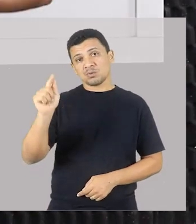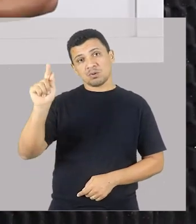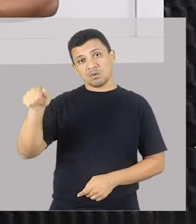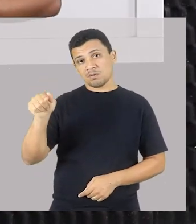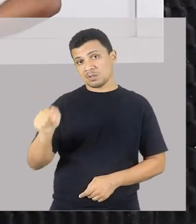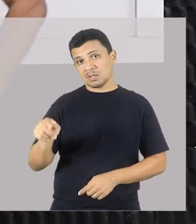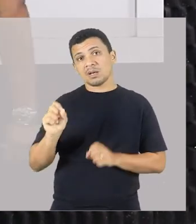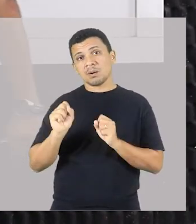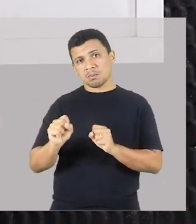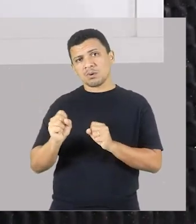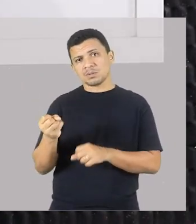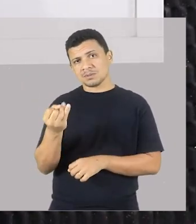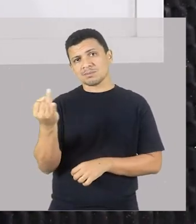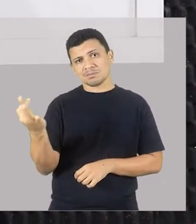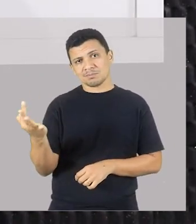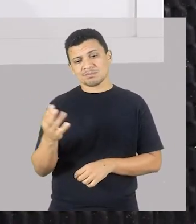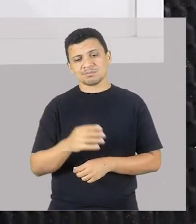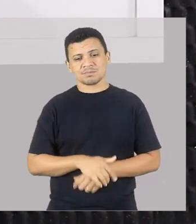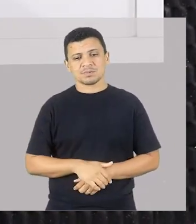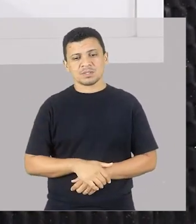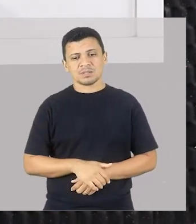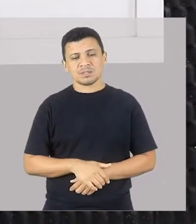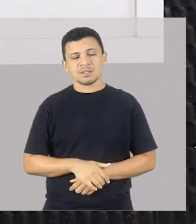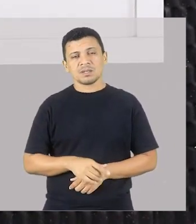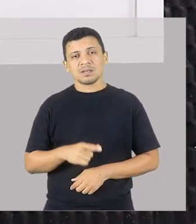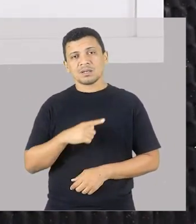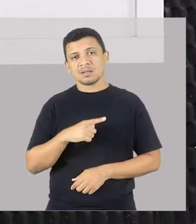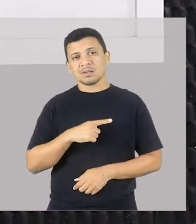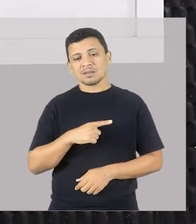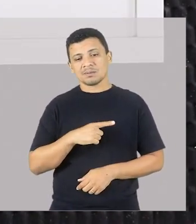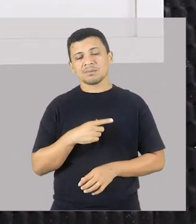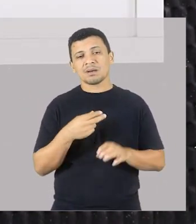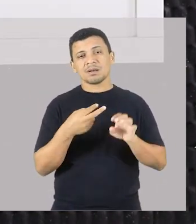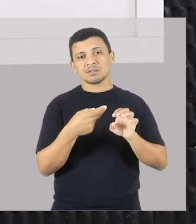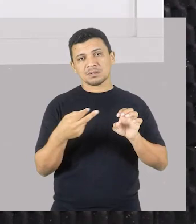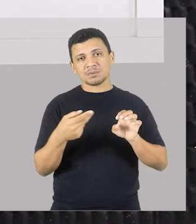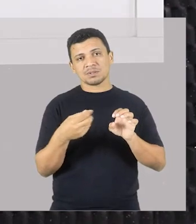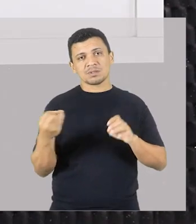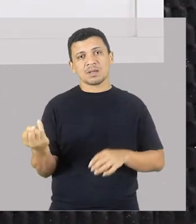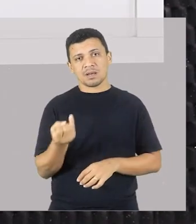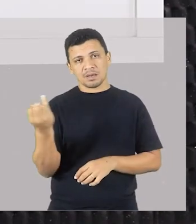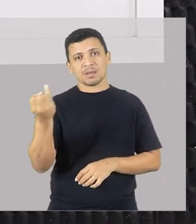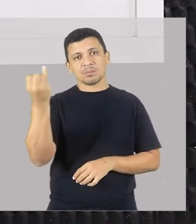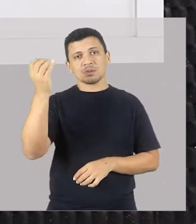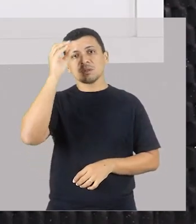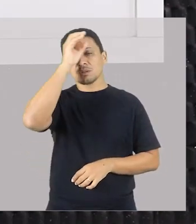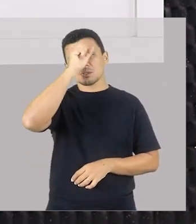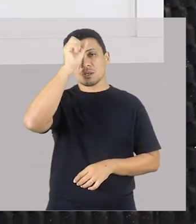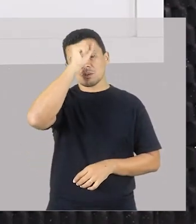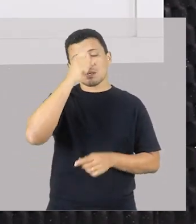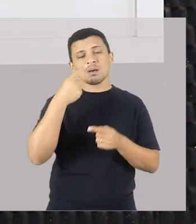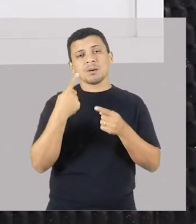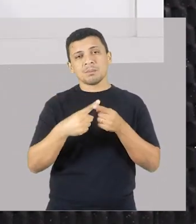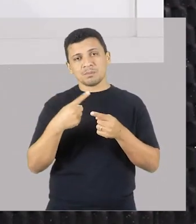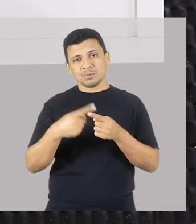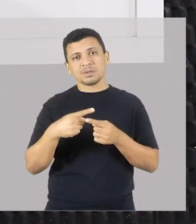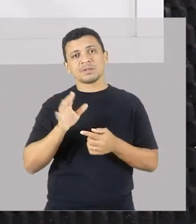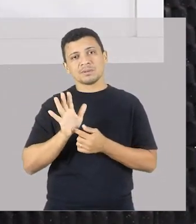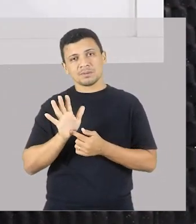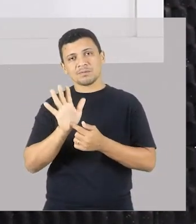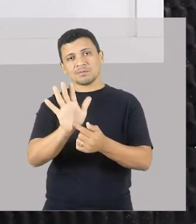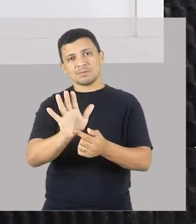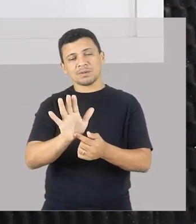você possa cortar, tá? Então esse é o conceito, esse elementozinho, ele é importante que a gente saiba porque ele vai aparecer